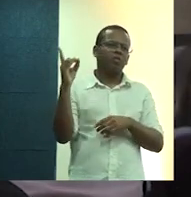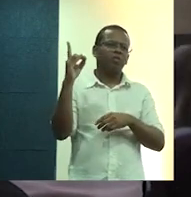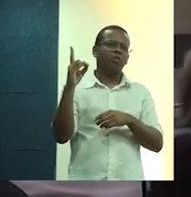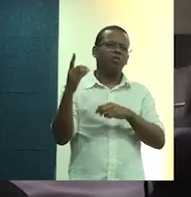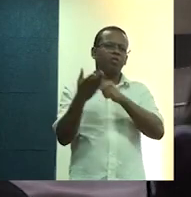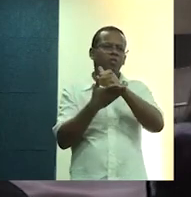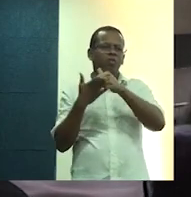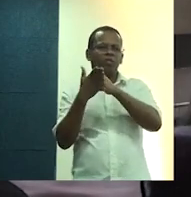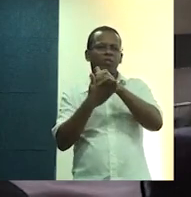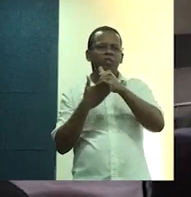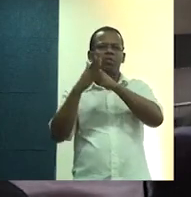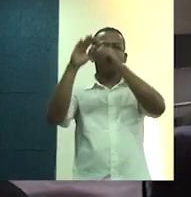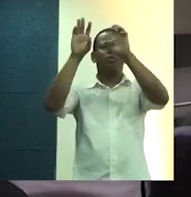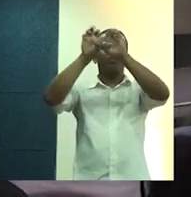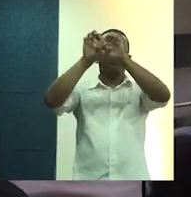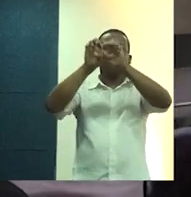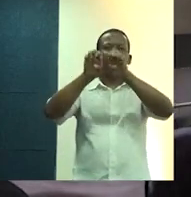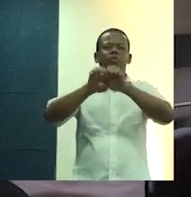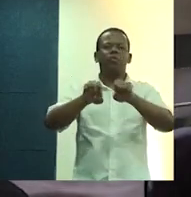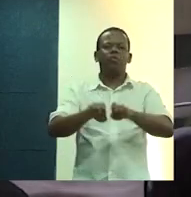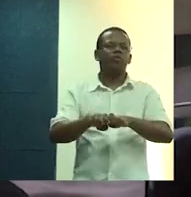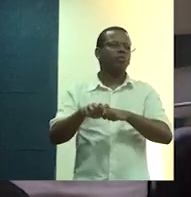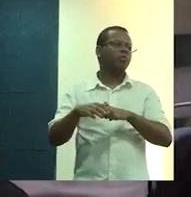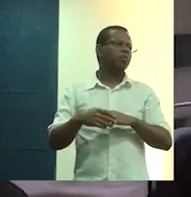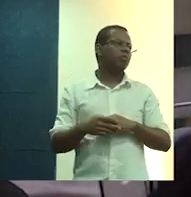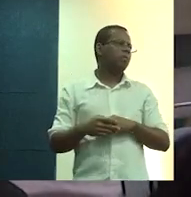intervenção base de infraestrutura